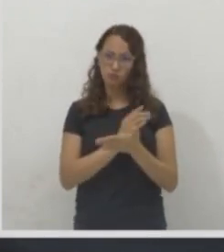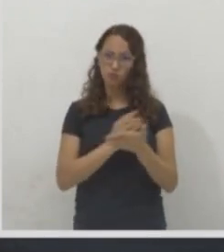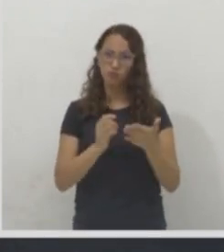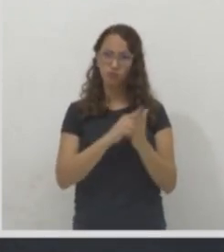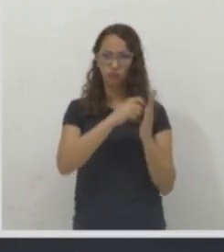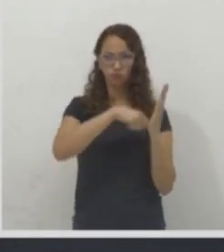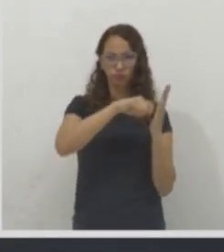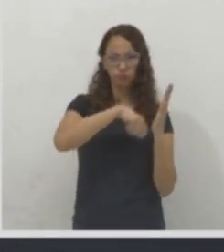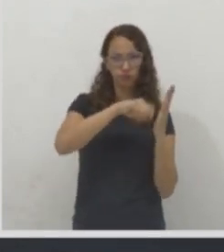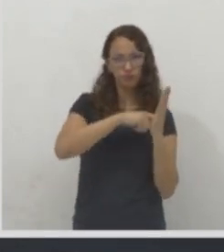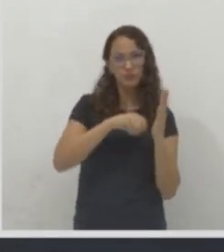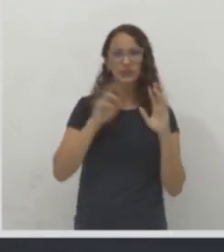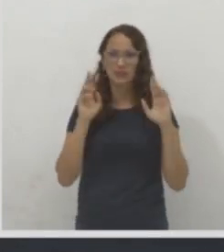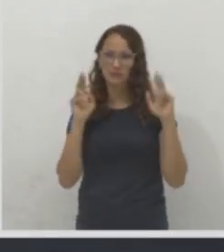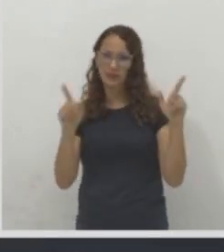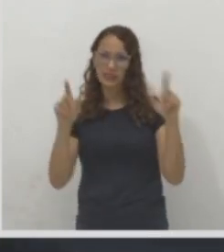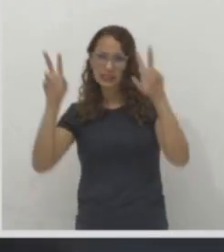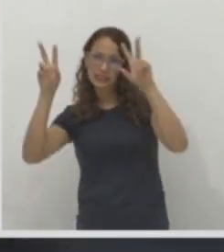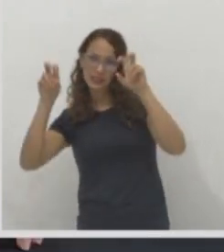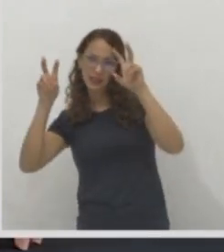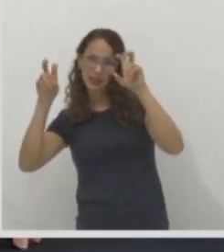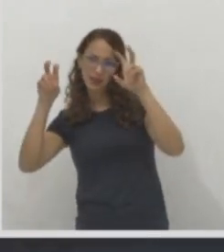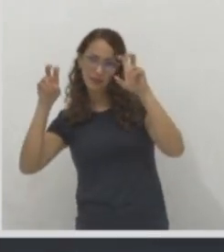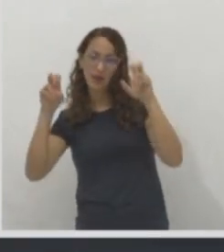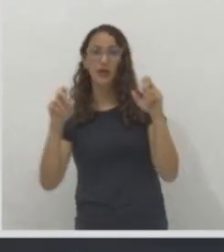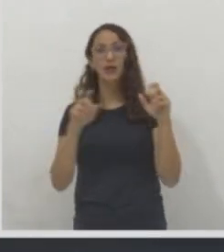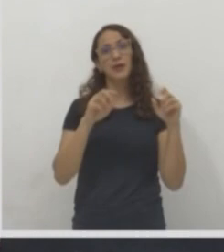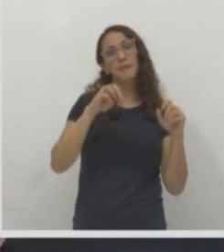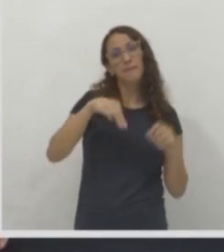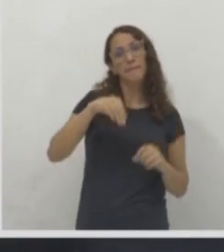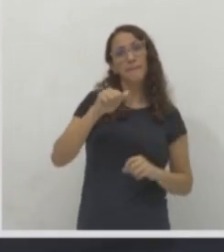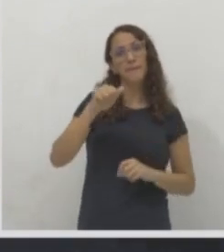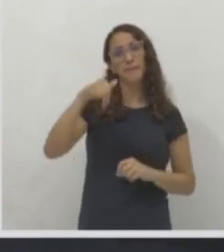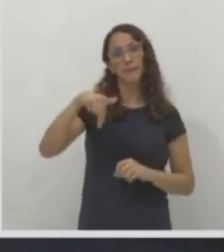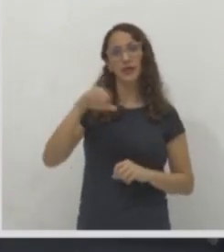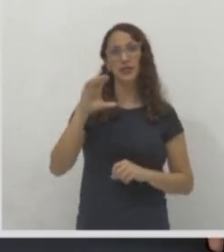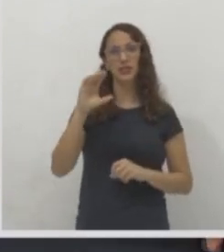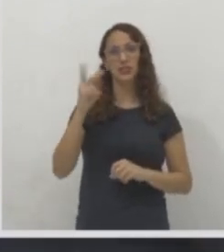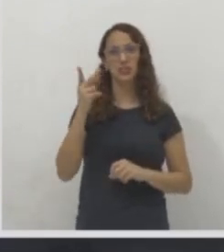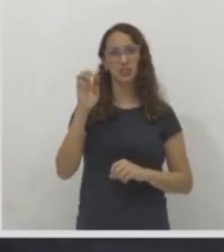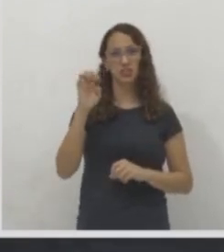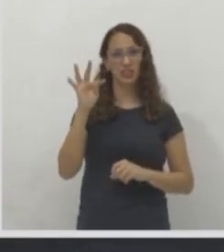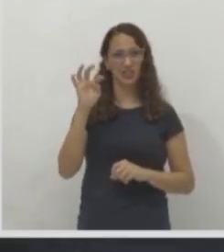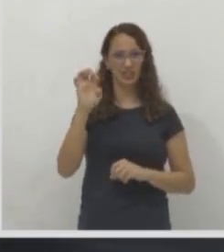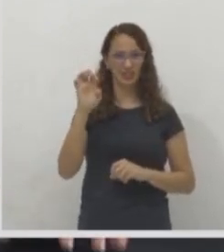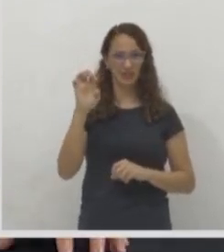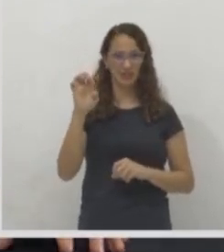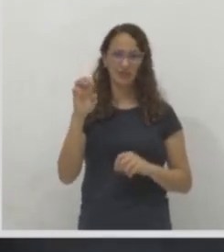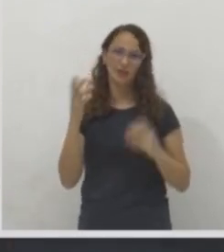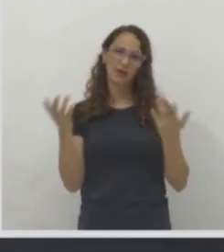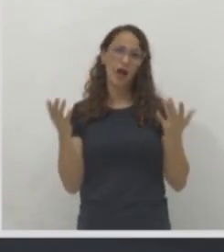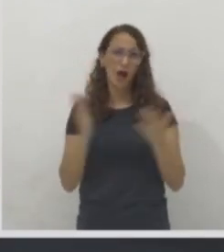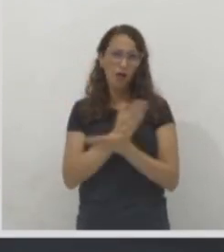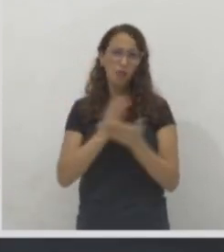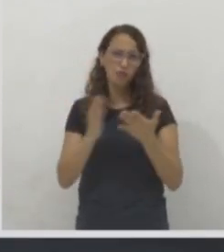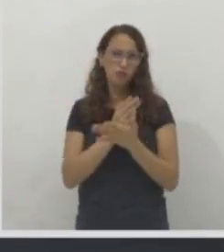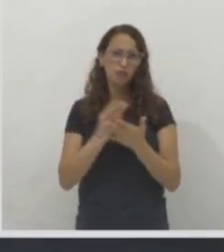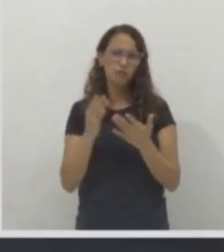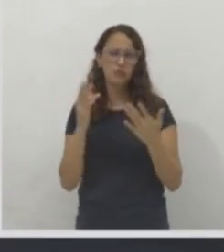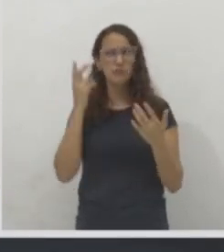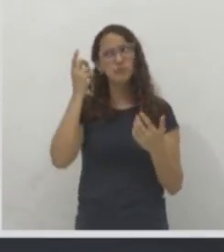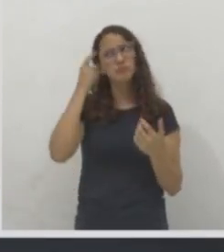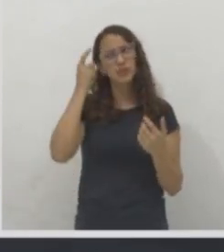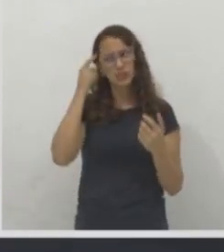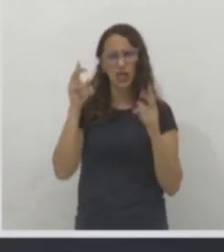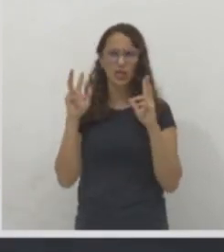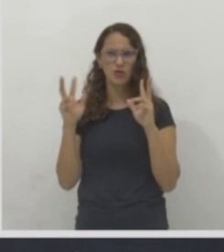entre a manchete e o título. De um modo geral, consideram título e manchete a mesma coisa. Alguns dizem